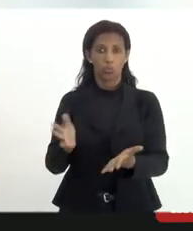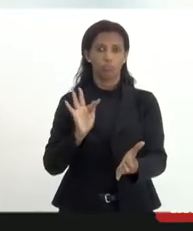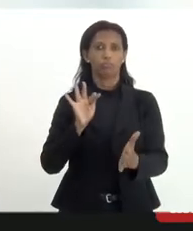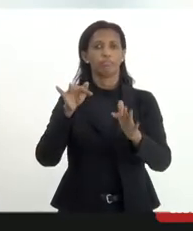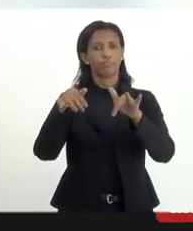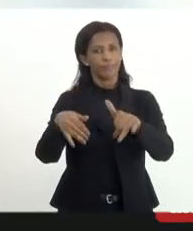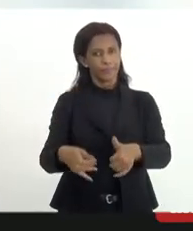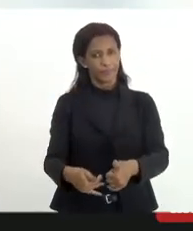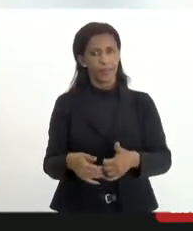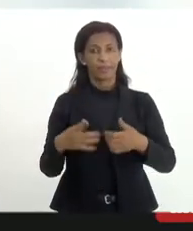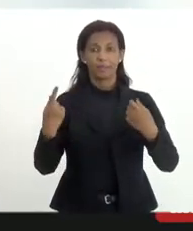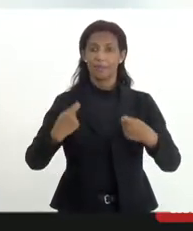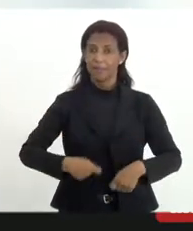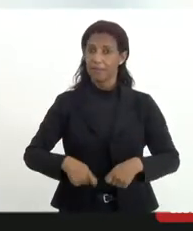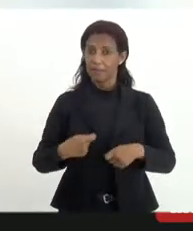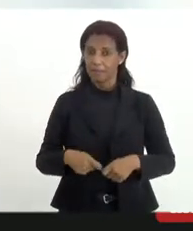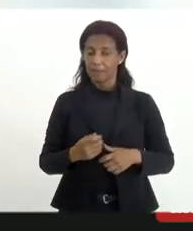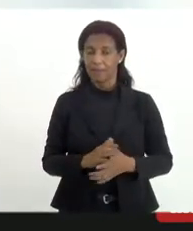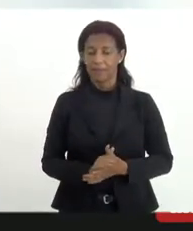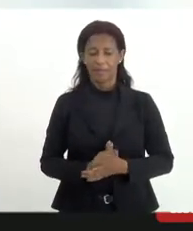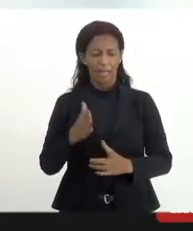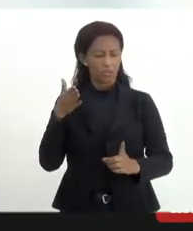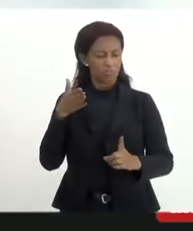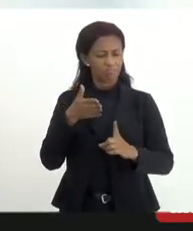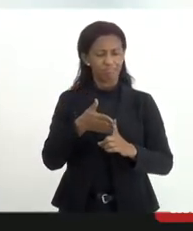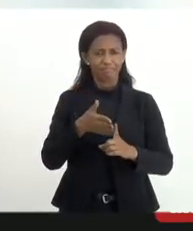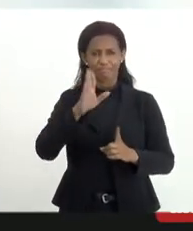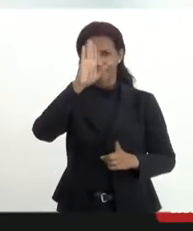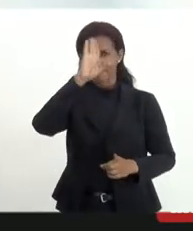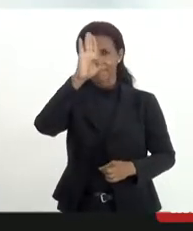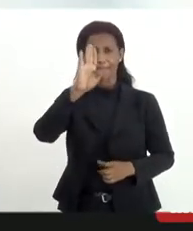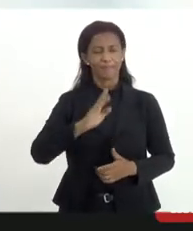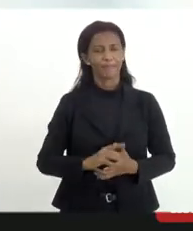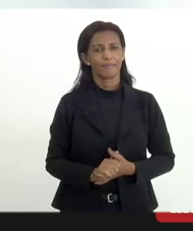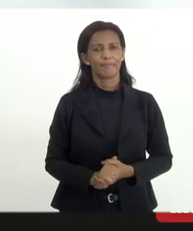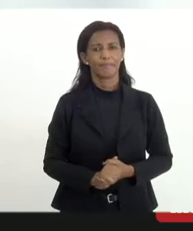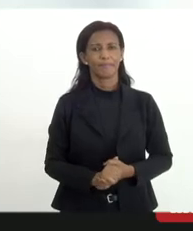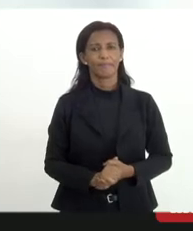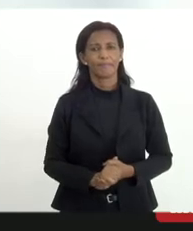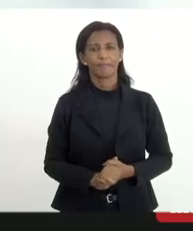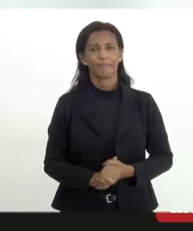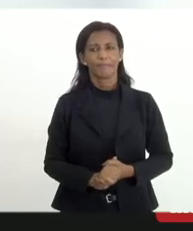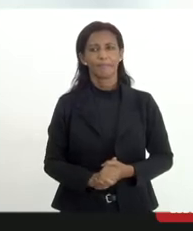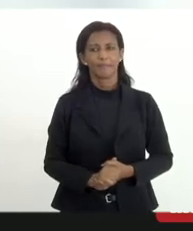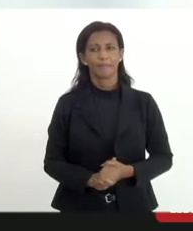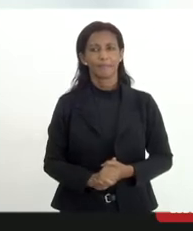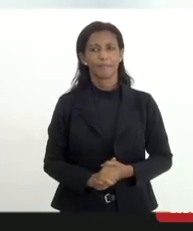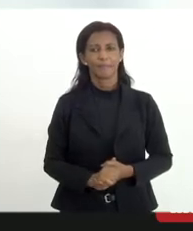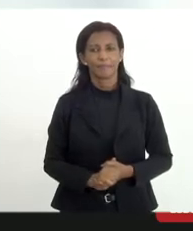a necessidade imperiosa de uma revisão